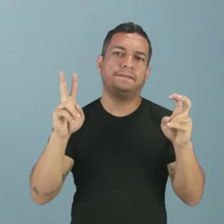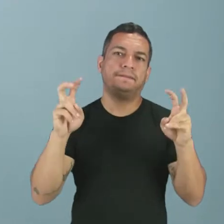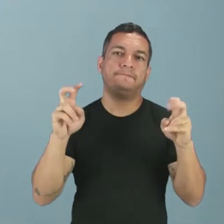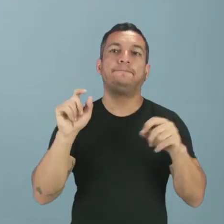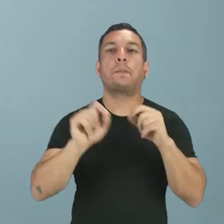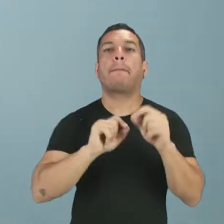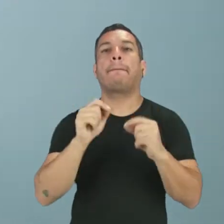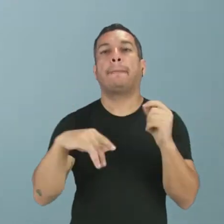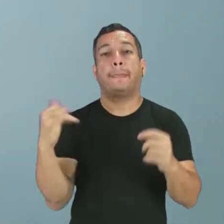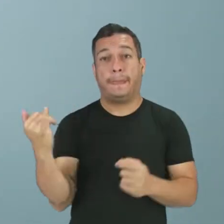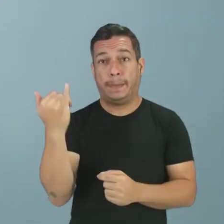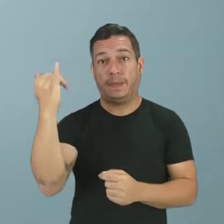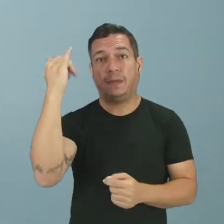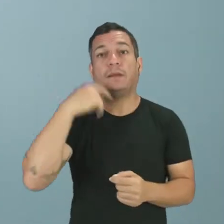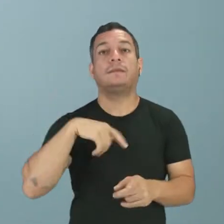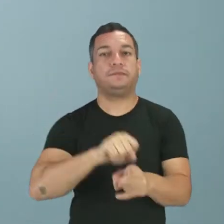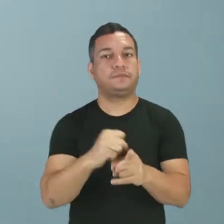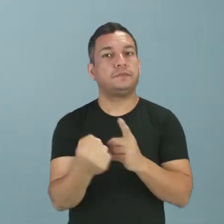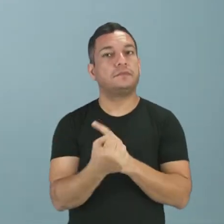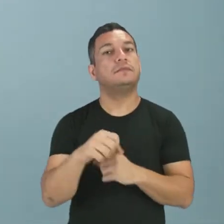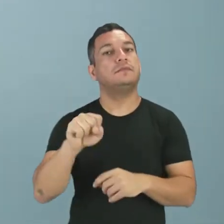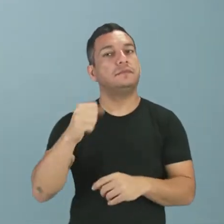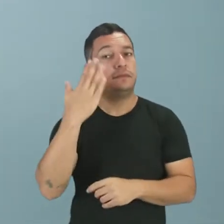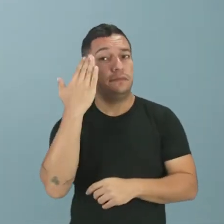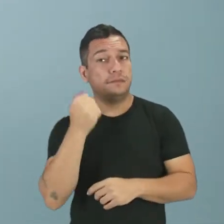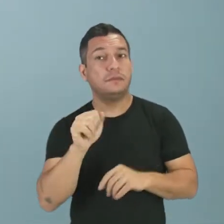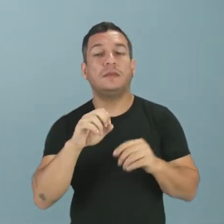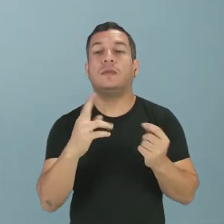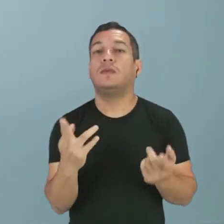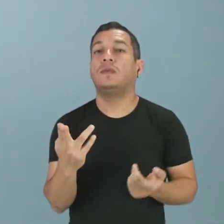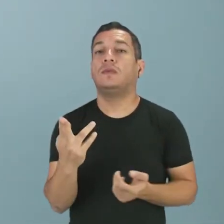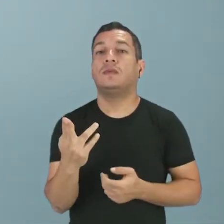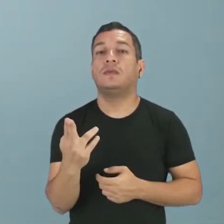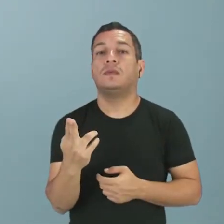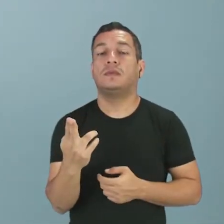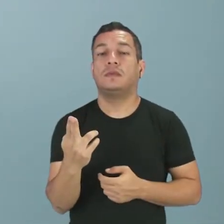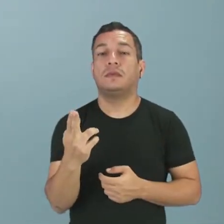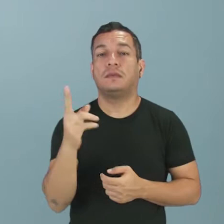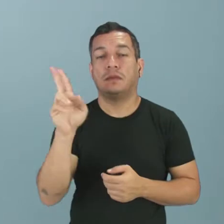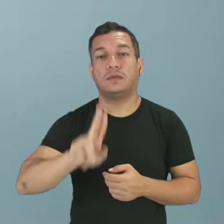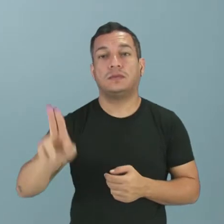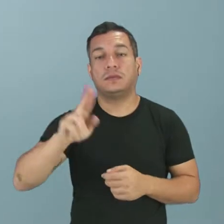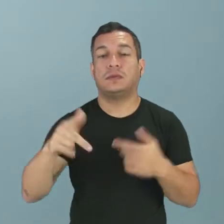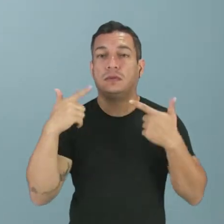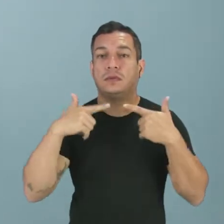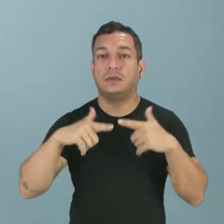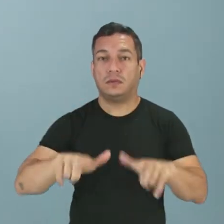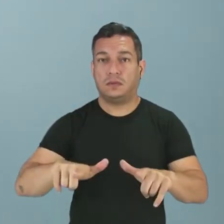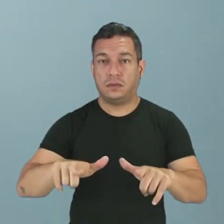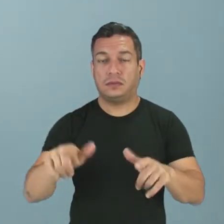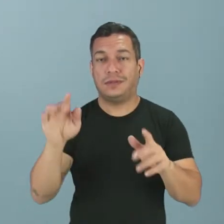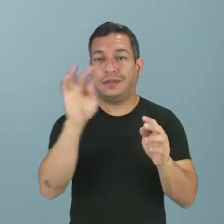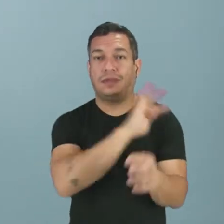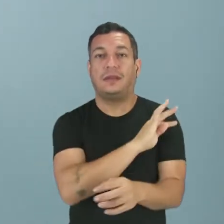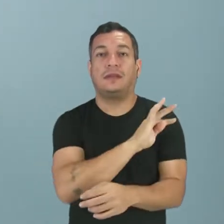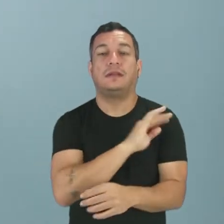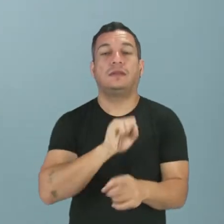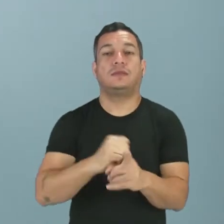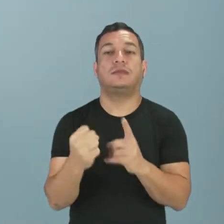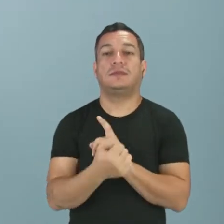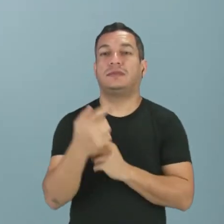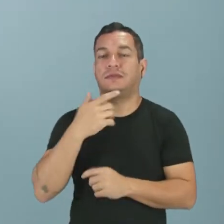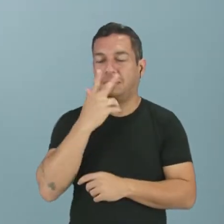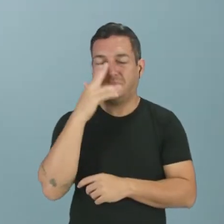assuntos que são importantíssimos para a sociedade saber, outrora que ao ser utilizado uma linguagem técnica, a sociedade talvez